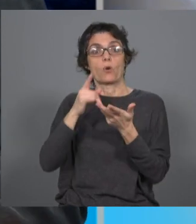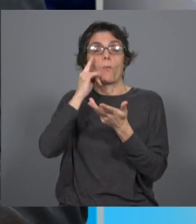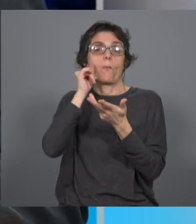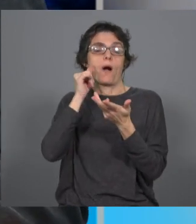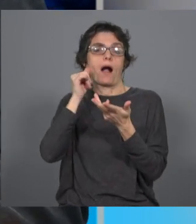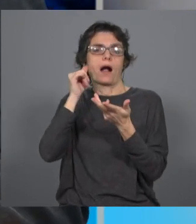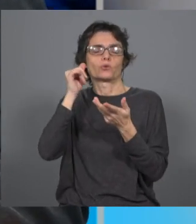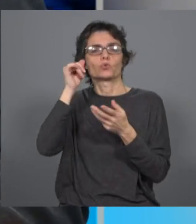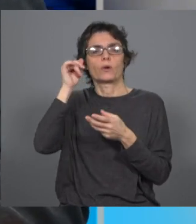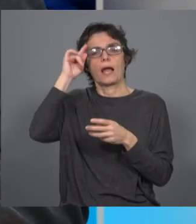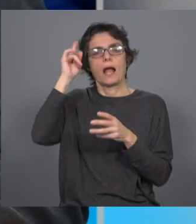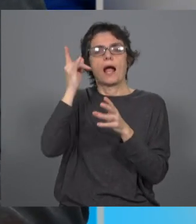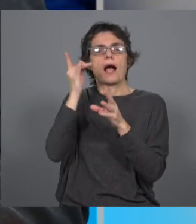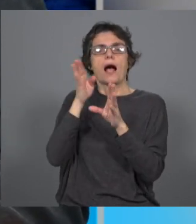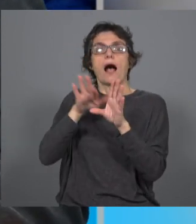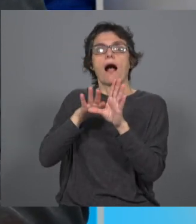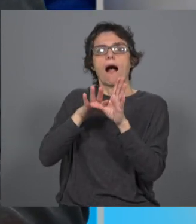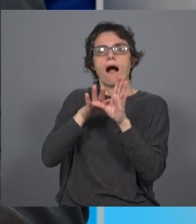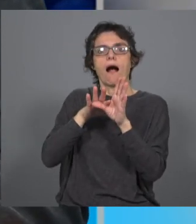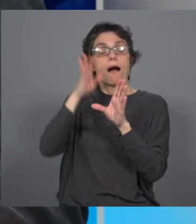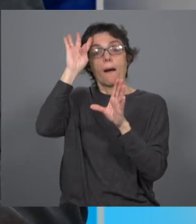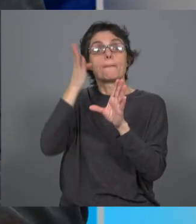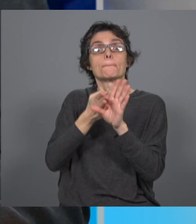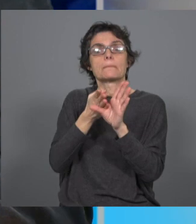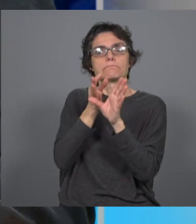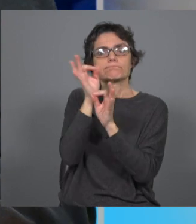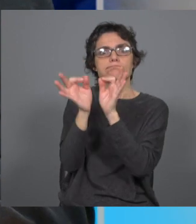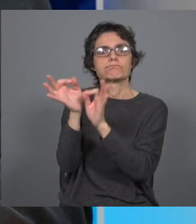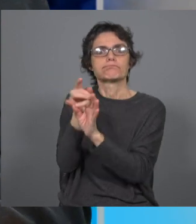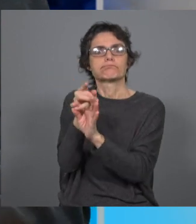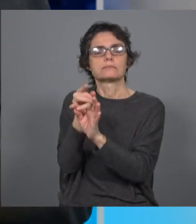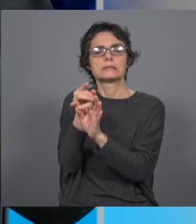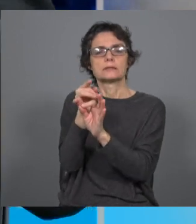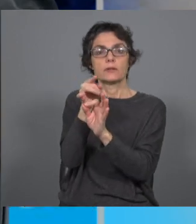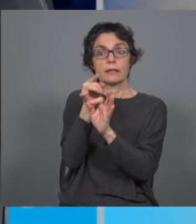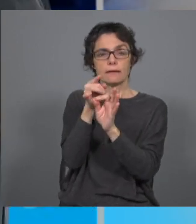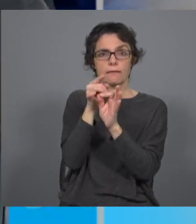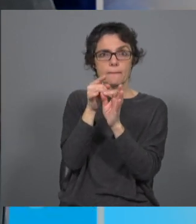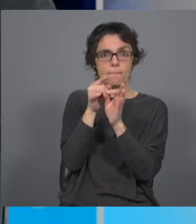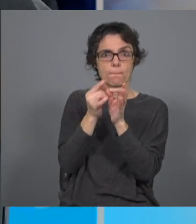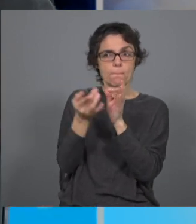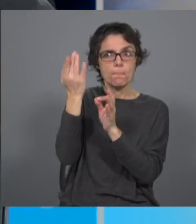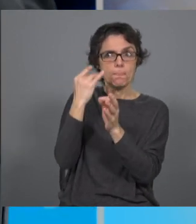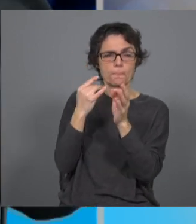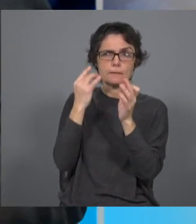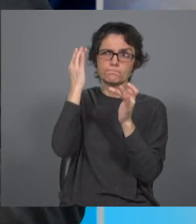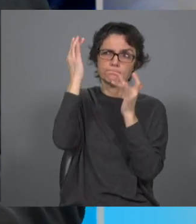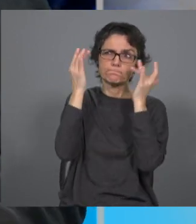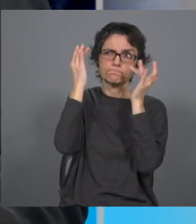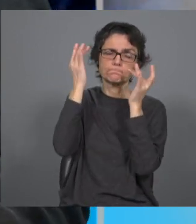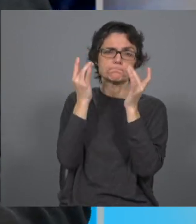abordam o tema do funcionamento mental que se rege por dois princípios. Isto é, aquilo que a nossa cabeça, o